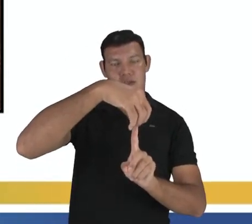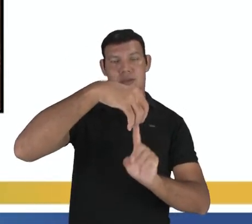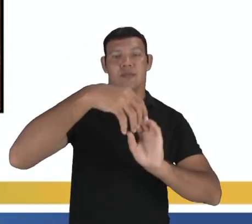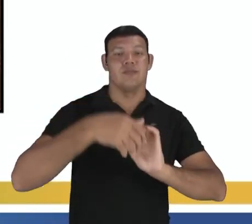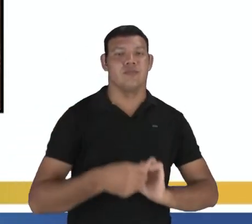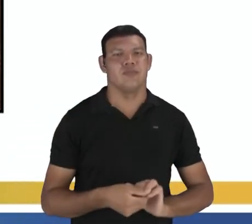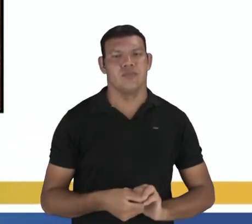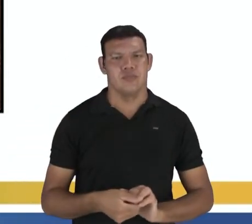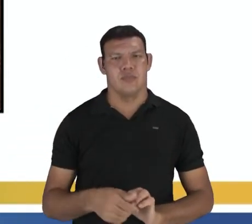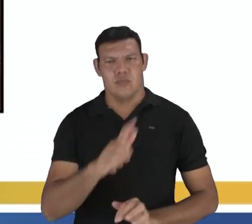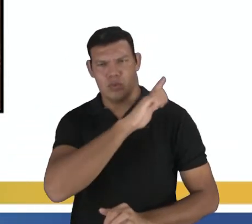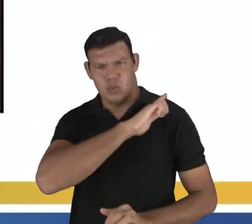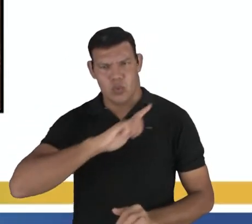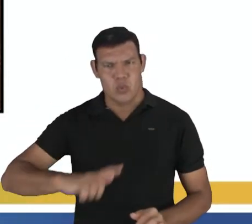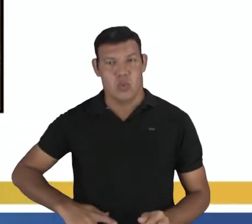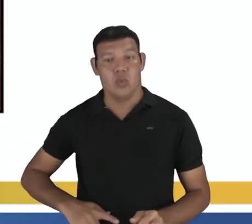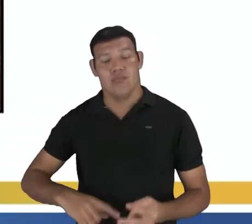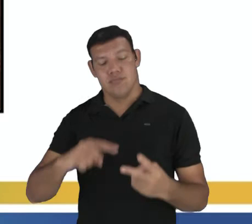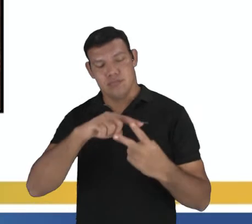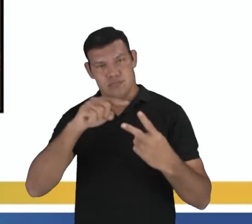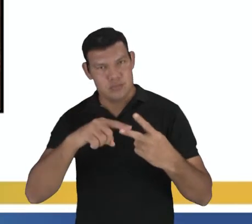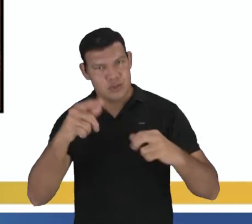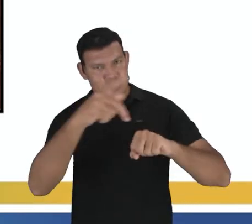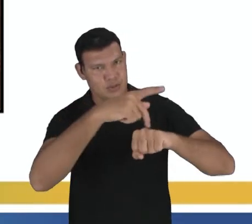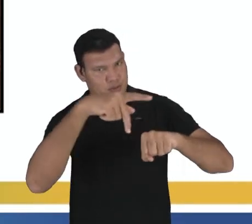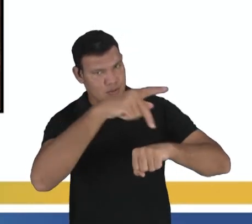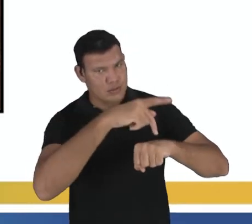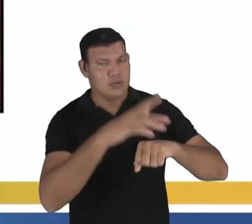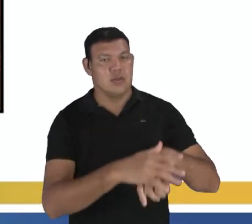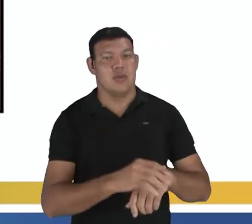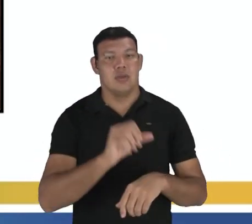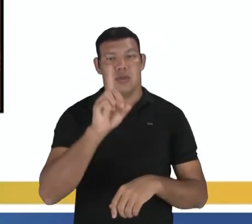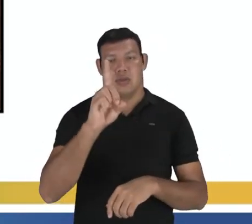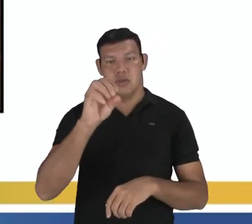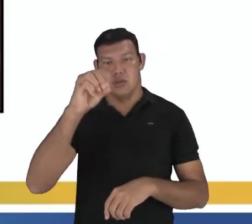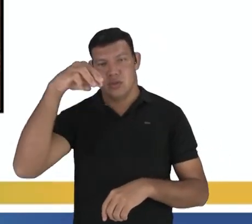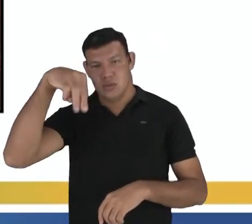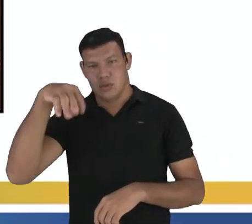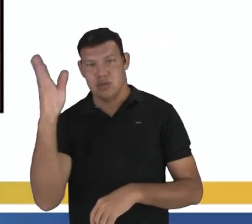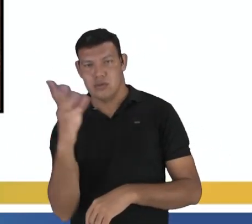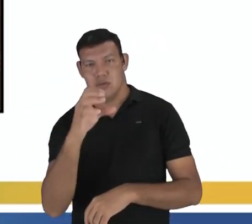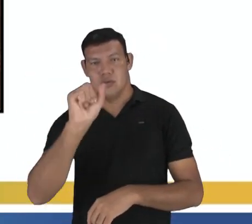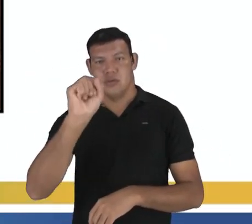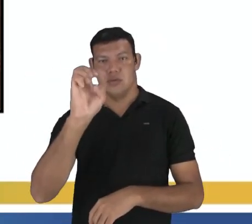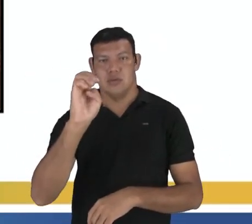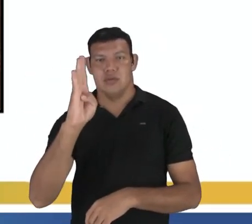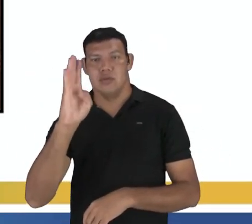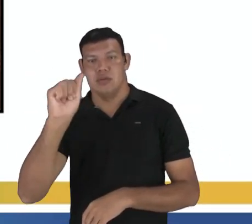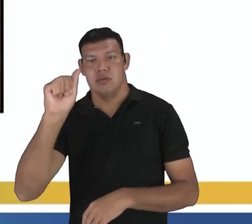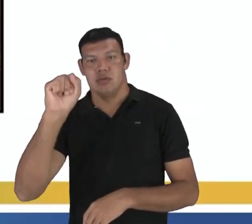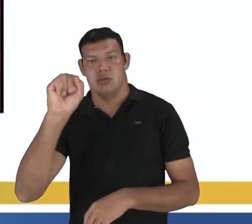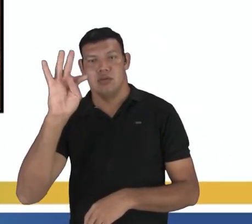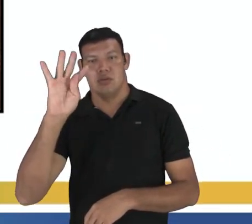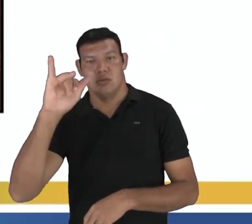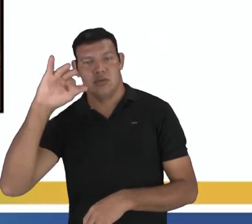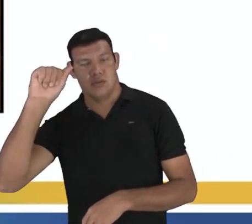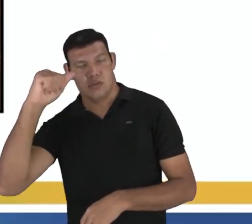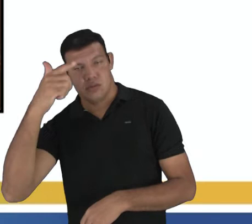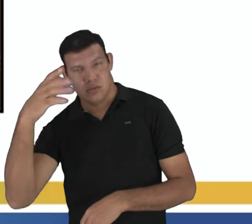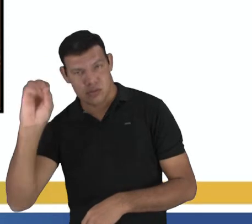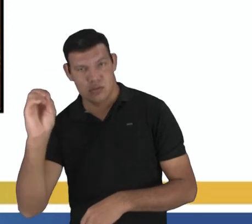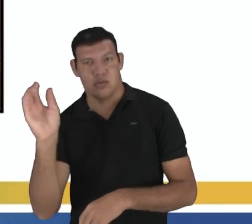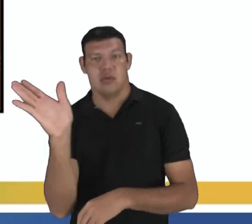reis, né, que governavam então os dois países, né? Temos Dom Sebastião, Dom Henrique, né, Felipe II, e